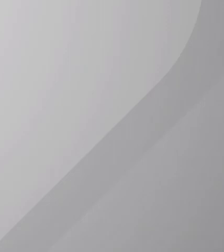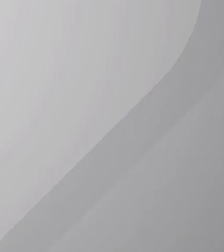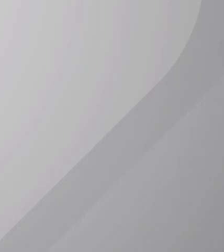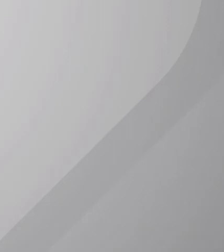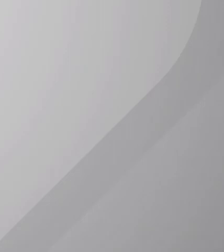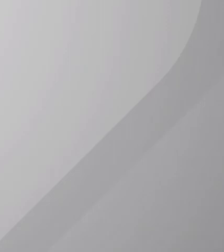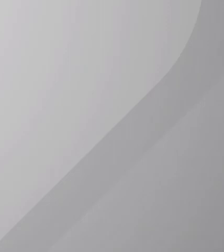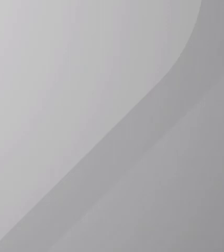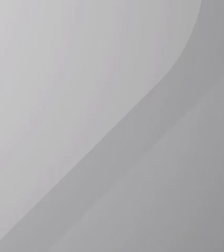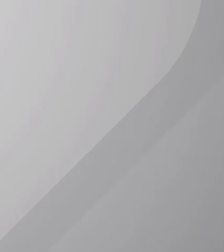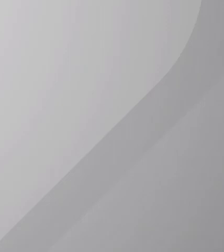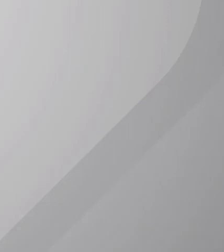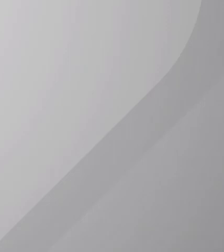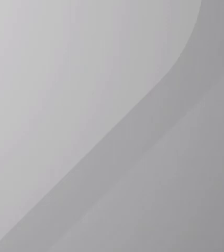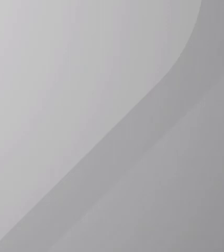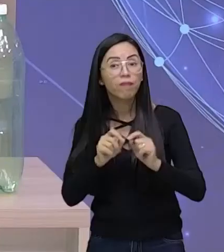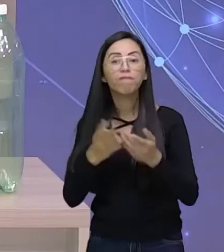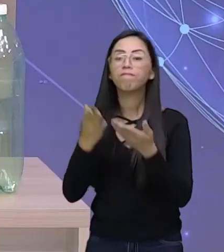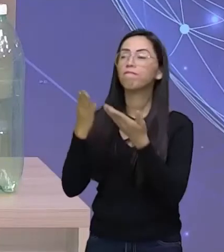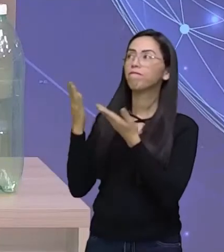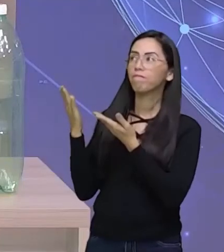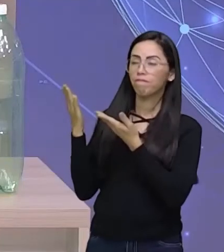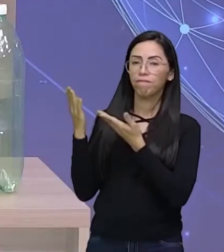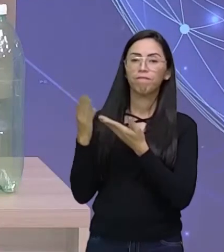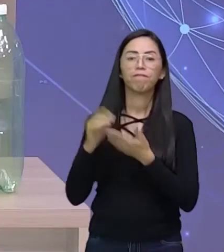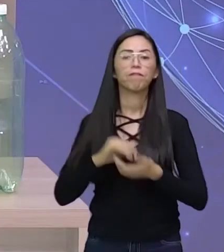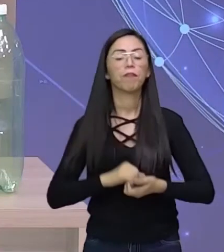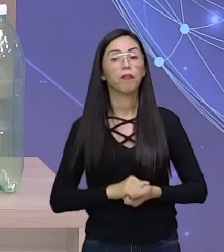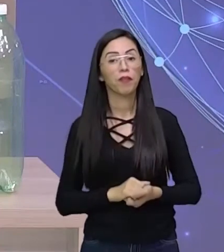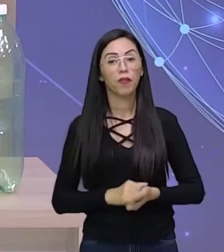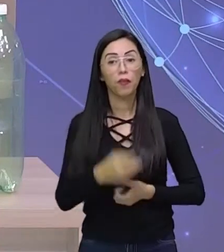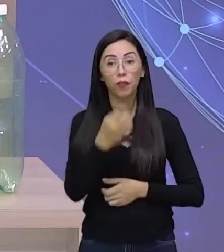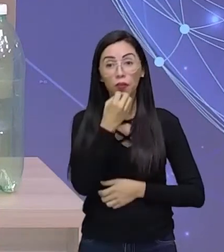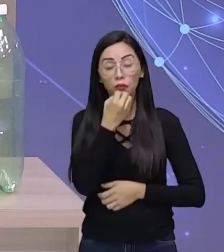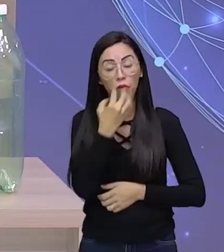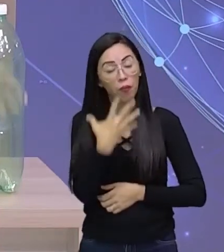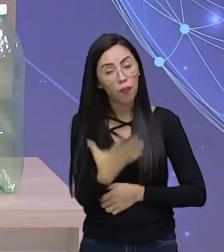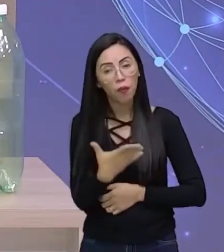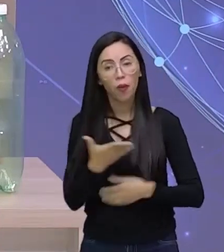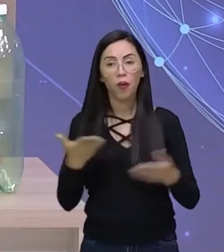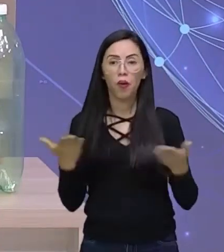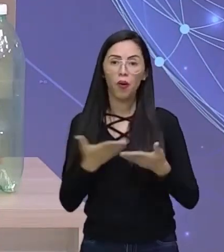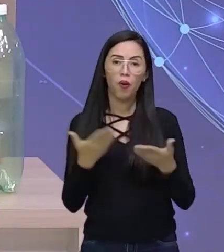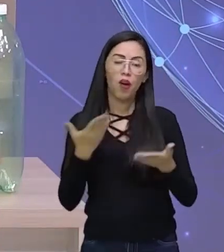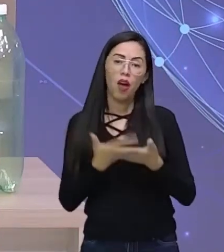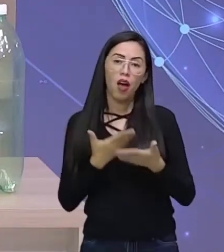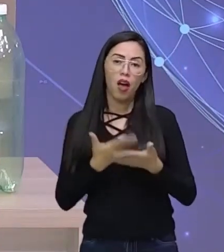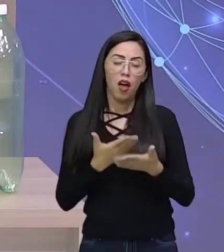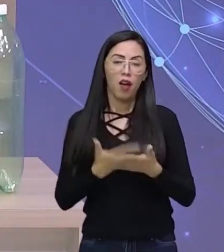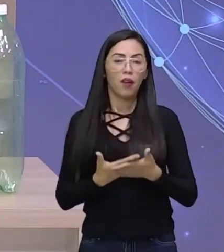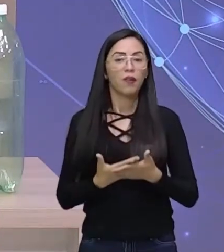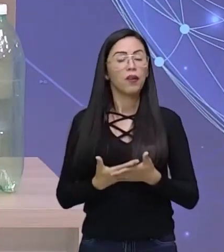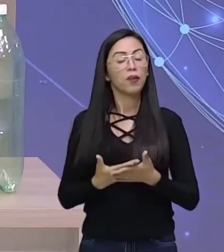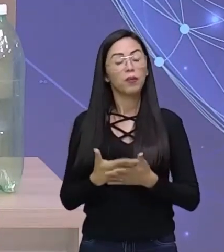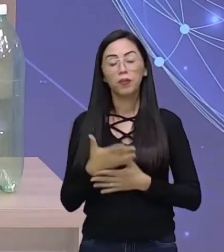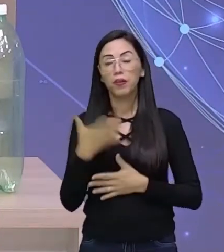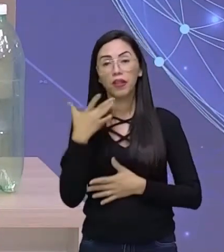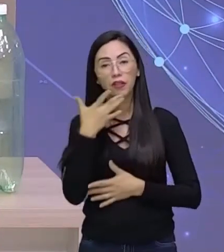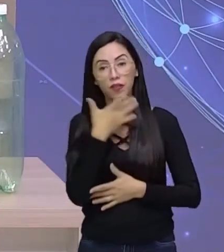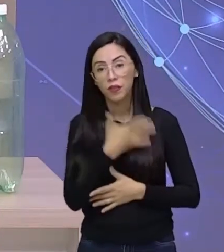litro. Até combinou, né? Líquido, litro. Líquido, litro. E massa, o